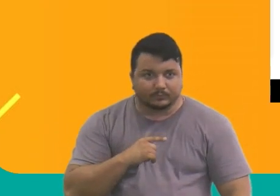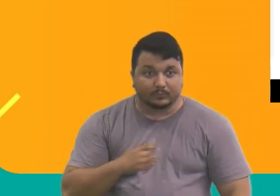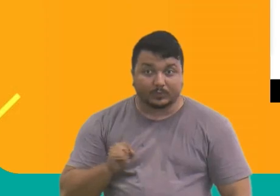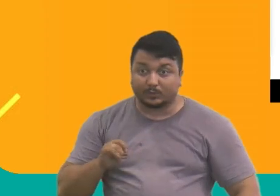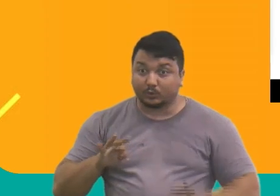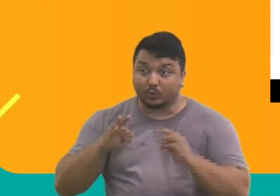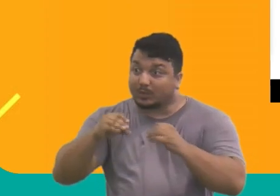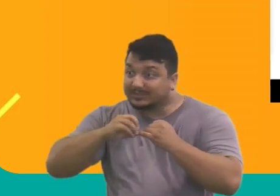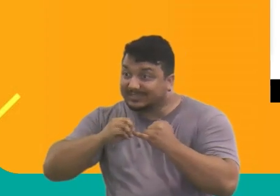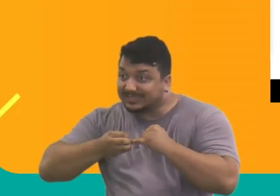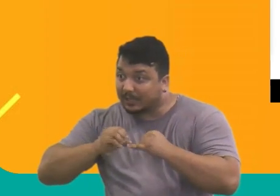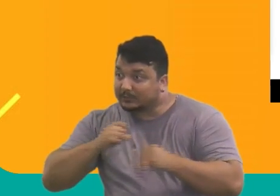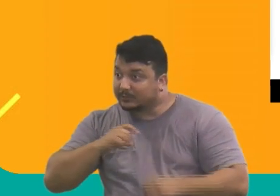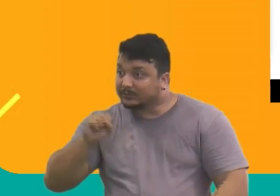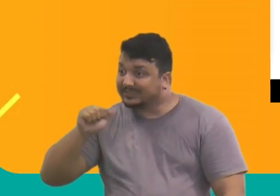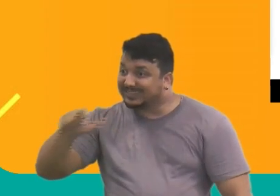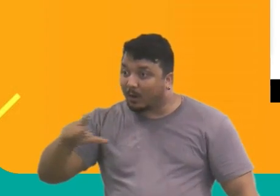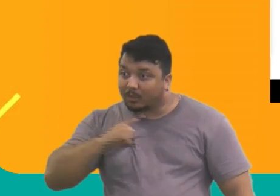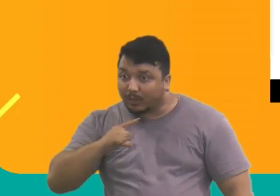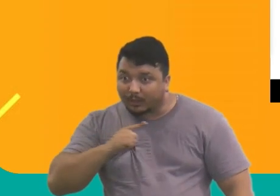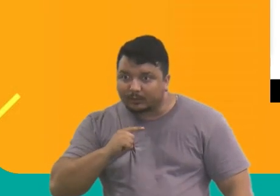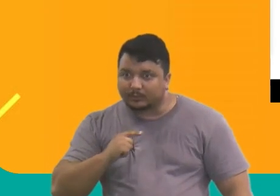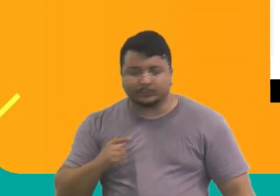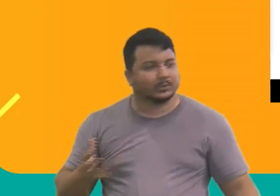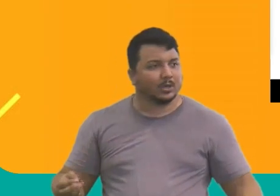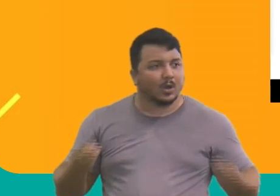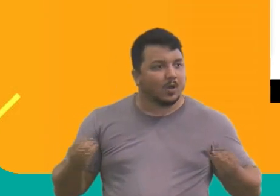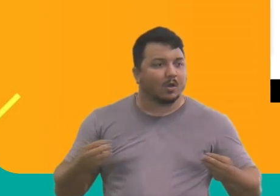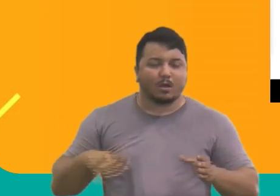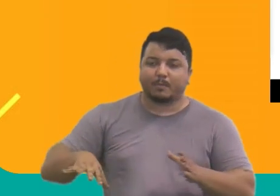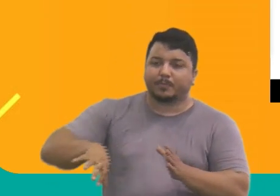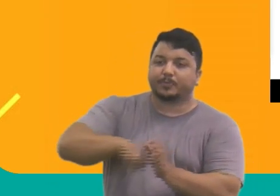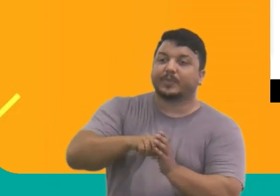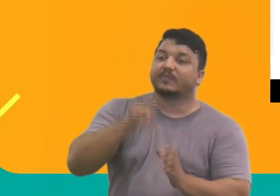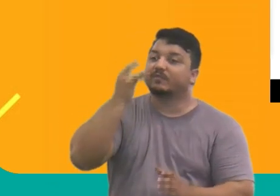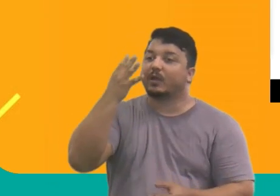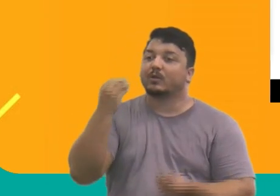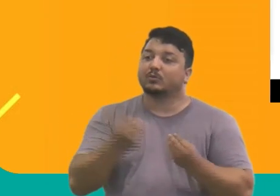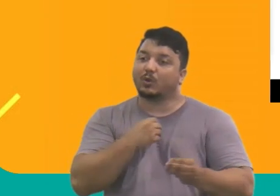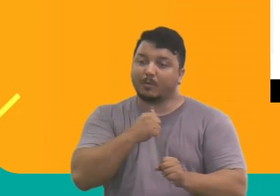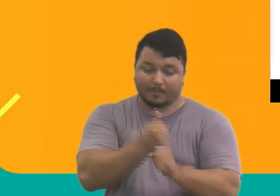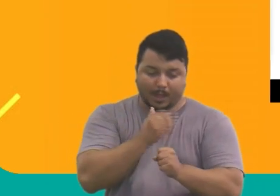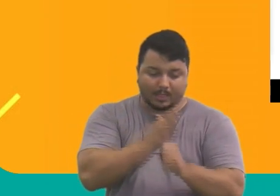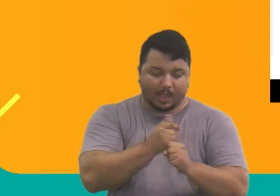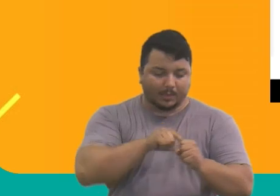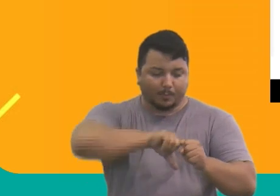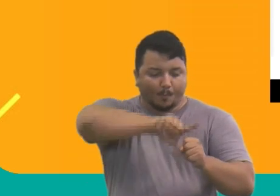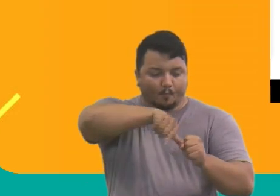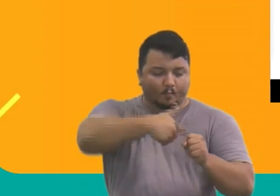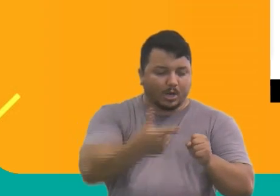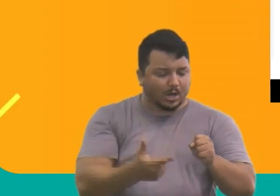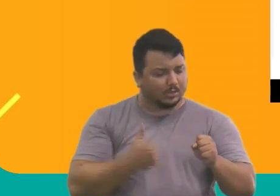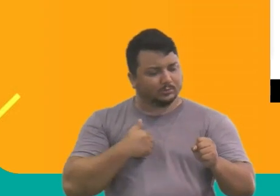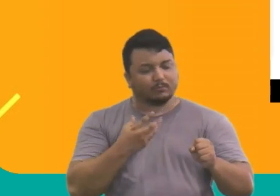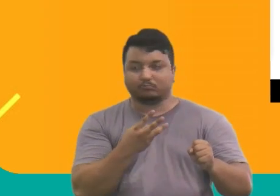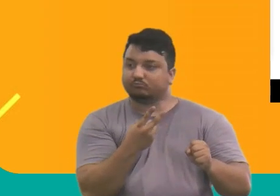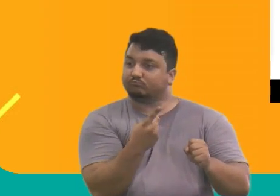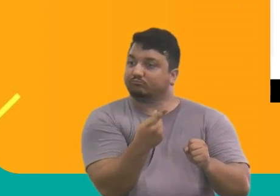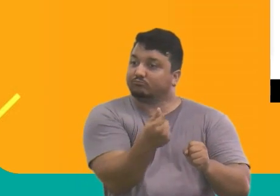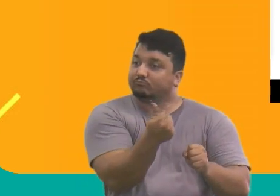todo salgado? Não. Por que que vai ser facilitado? Quando eu venho a batata, ela vai